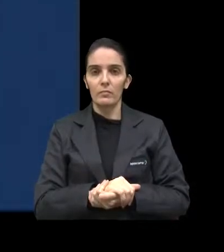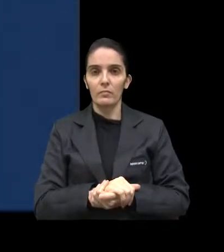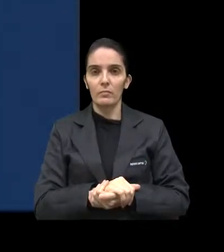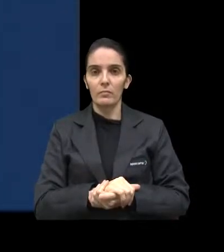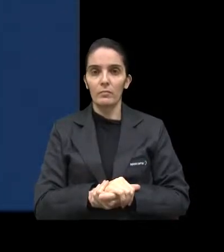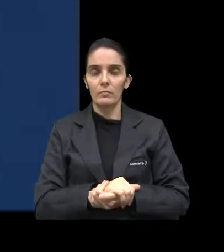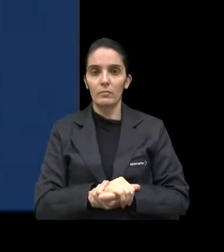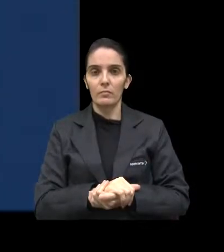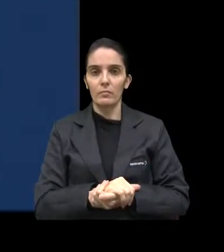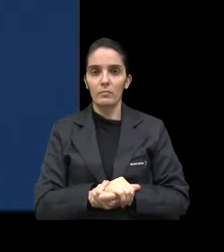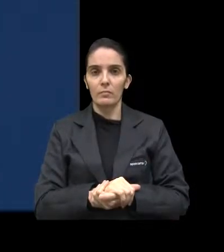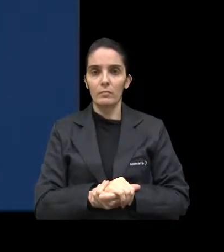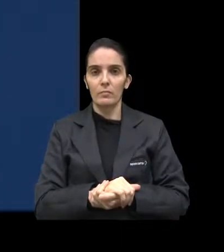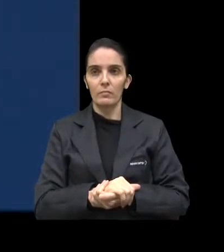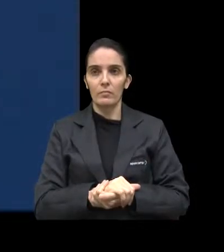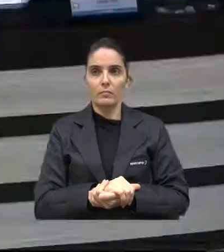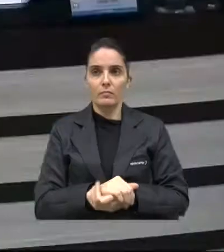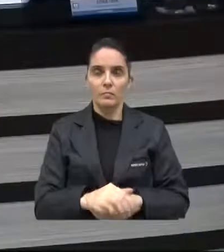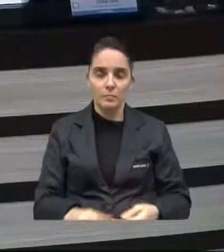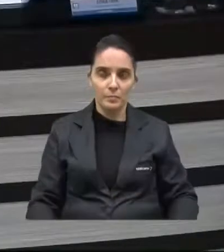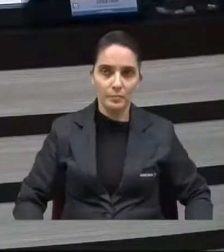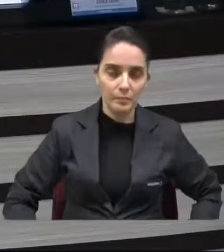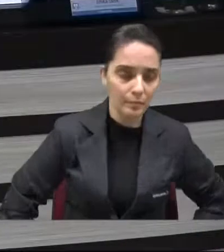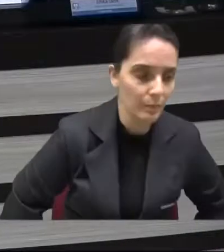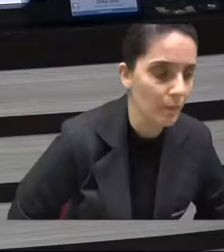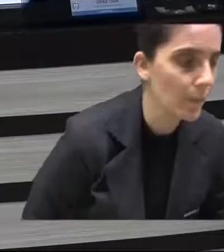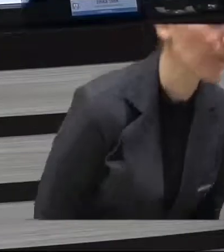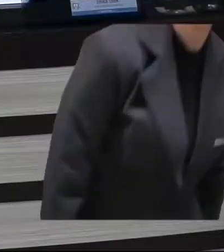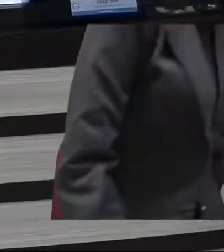É que... Com a palavra, o vereador Newton Santos.